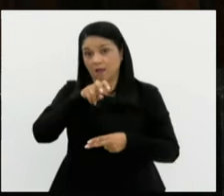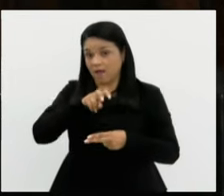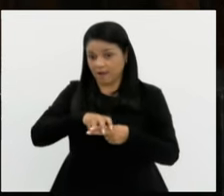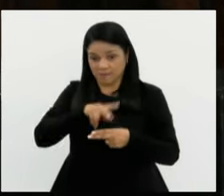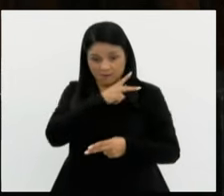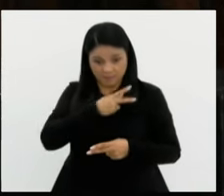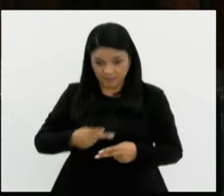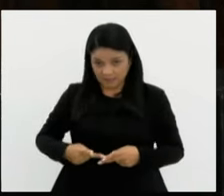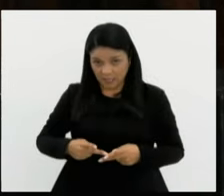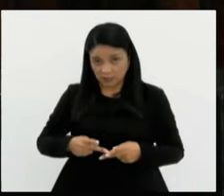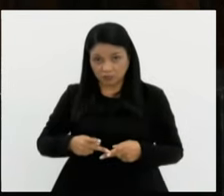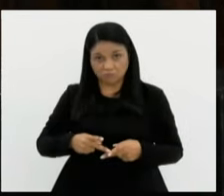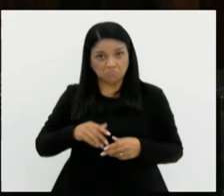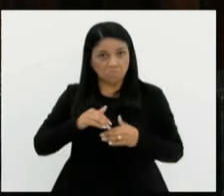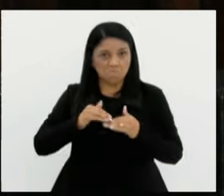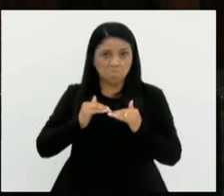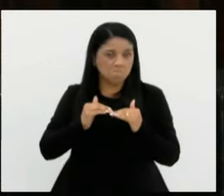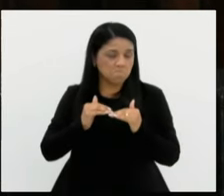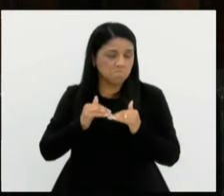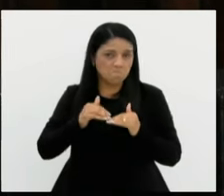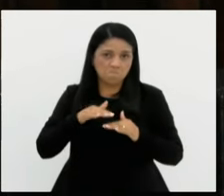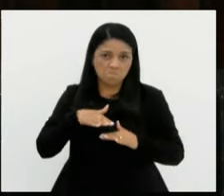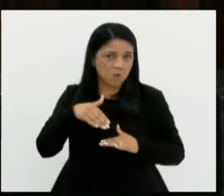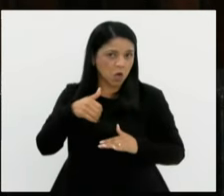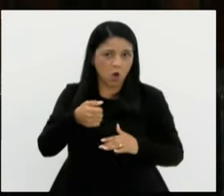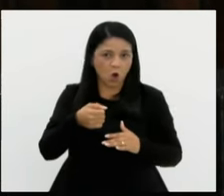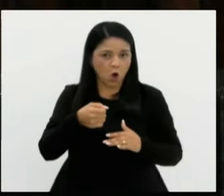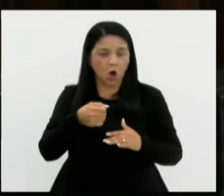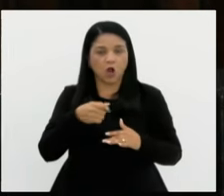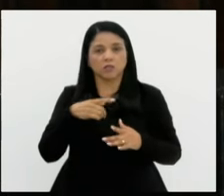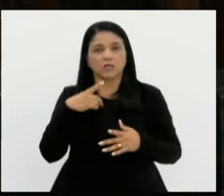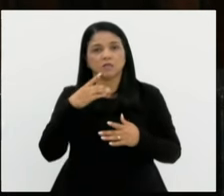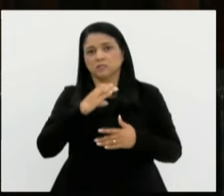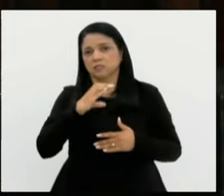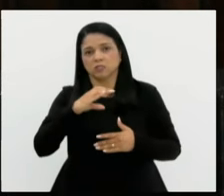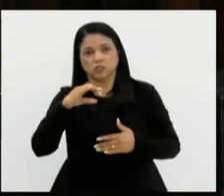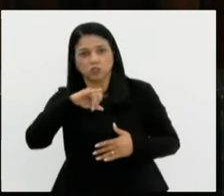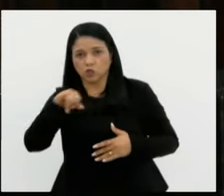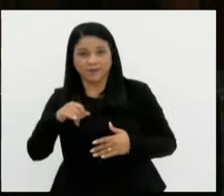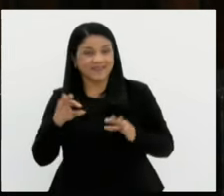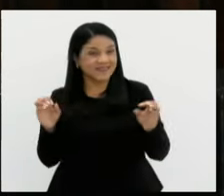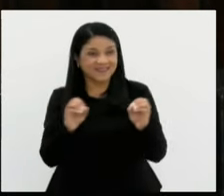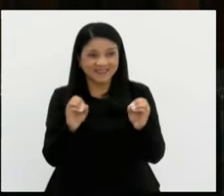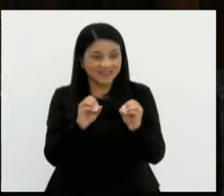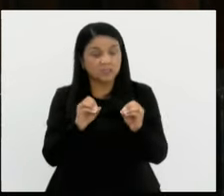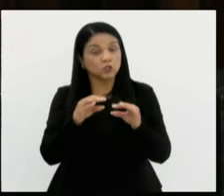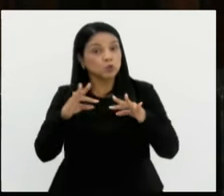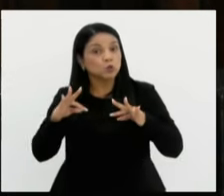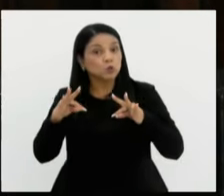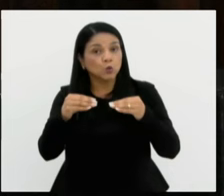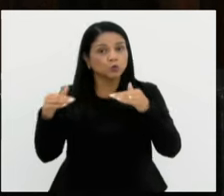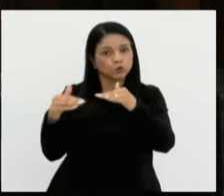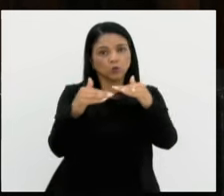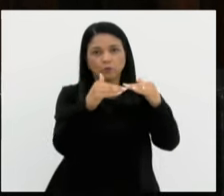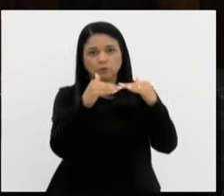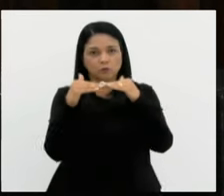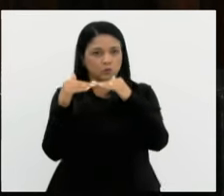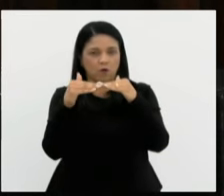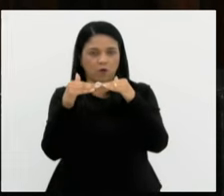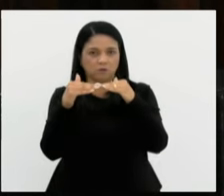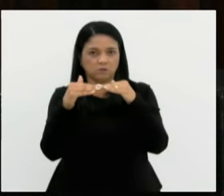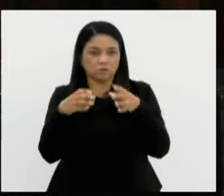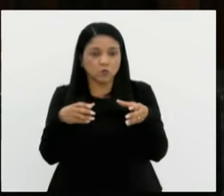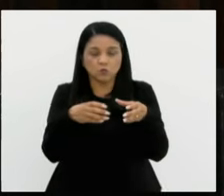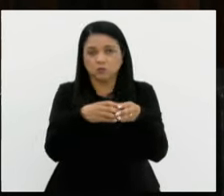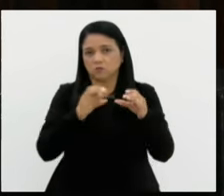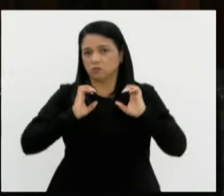está acontecendo, a CCJ não é maior, a Corregedoria não é maior, nenhuma comissão permanente, o Conselho de Ética não é maior do que está